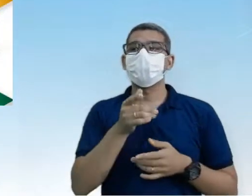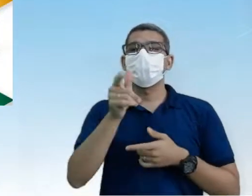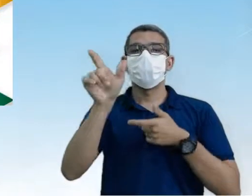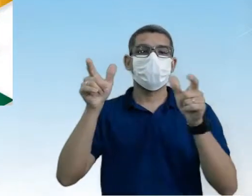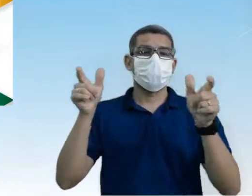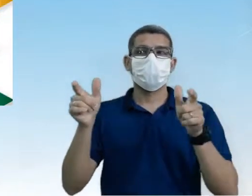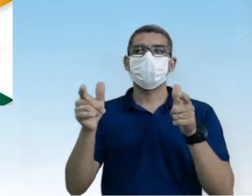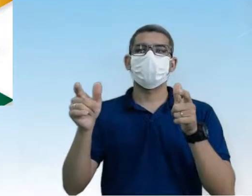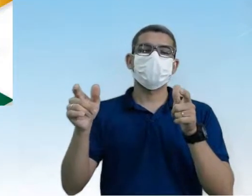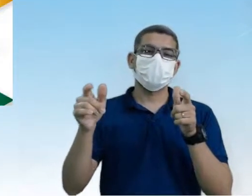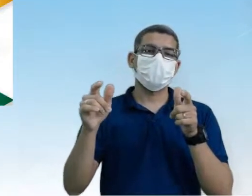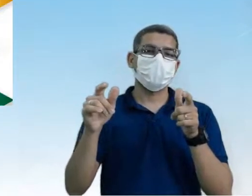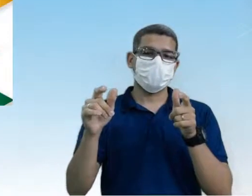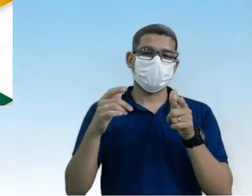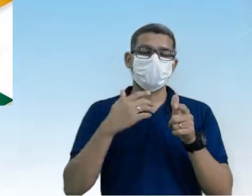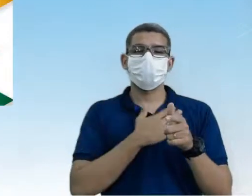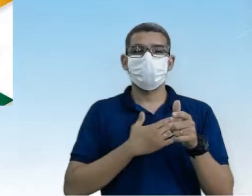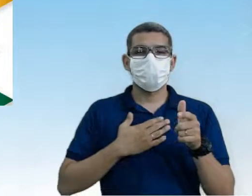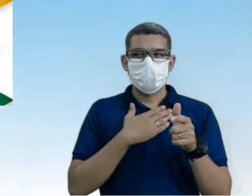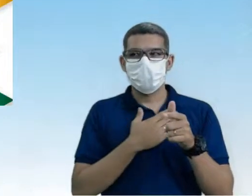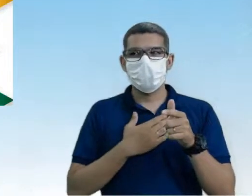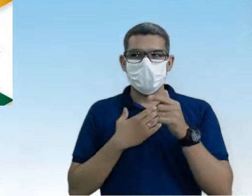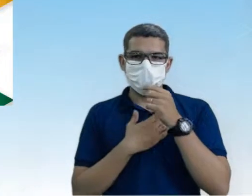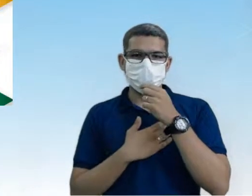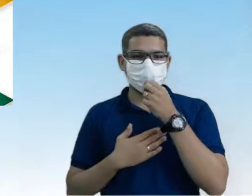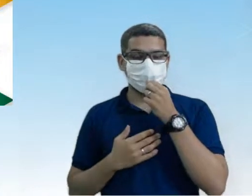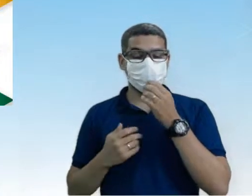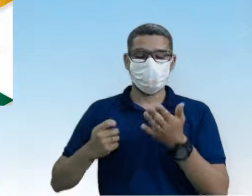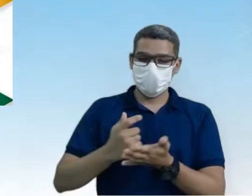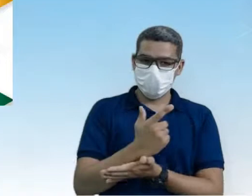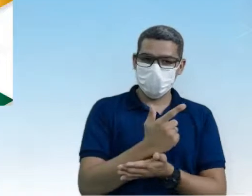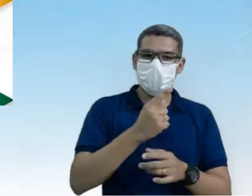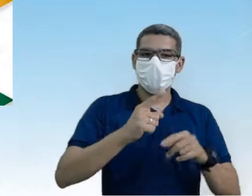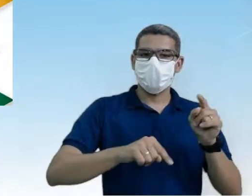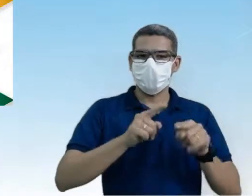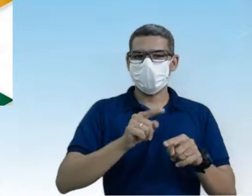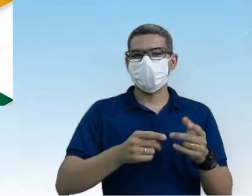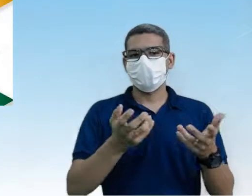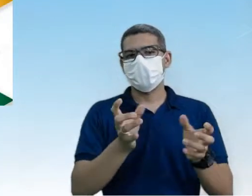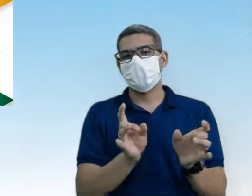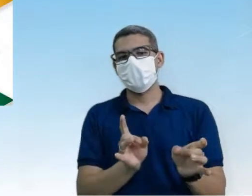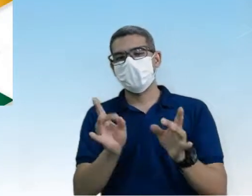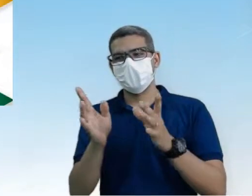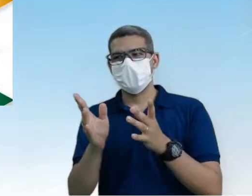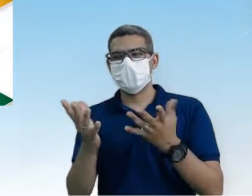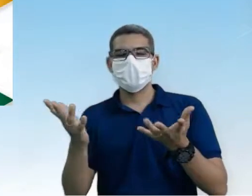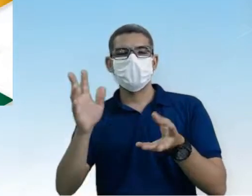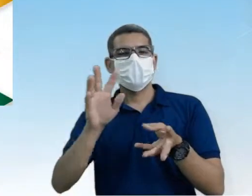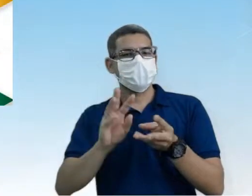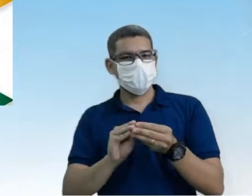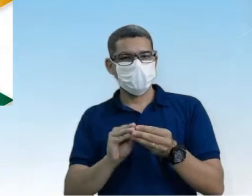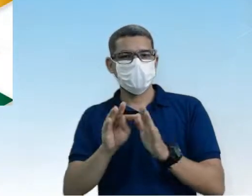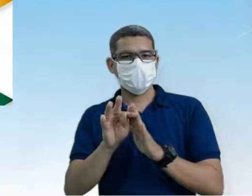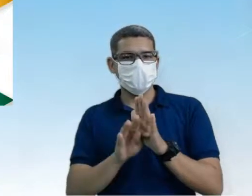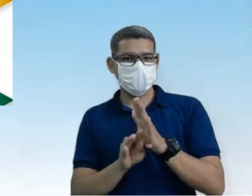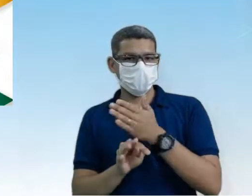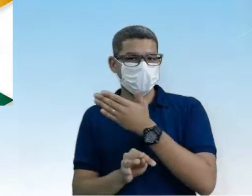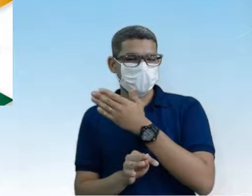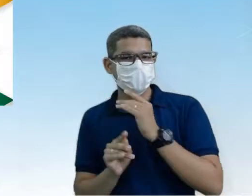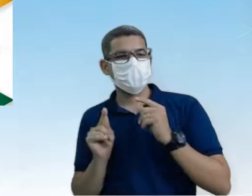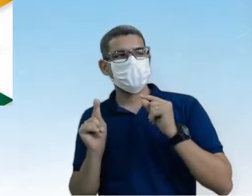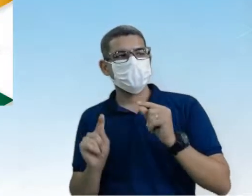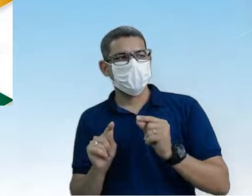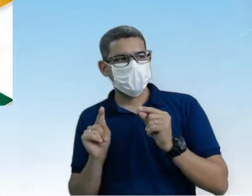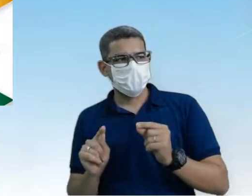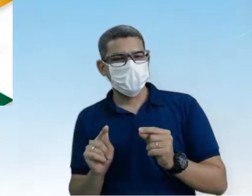outros façam o que a gente gostaria, ou que a galera compra aquele produto que a gente quer vender. Então, o resumo que o texto tem aí, né? O que